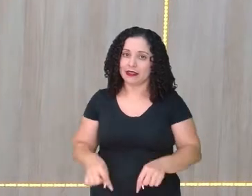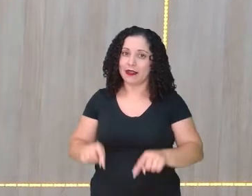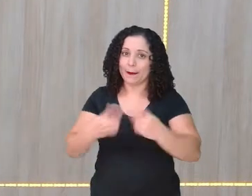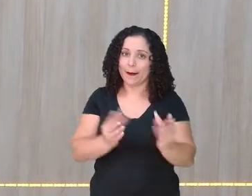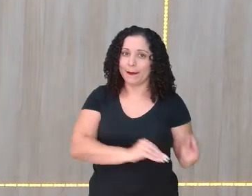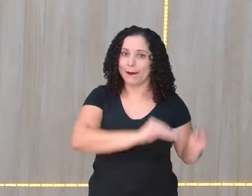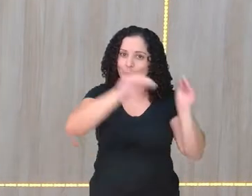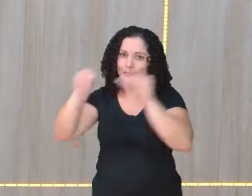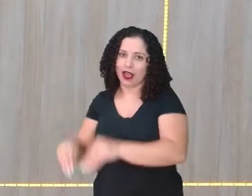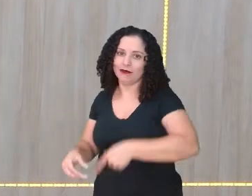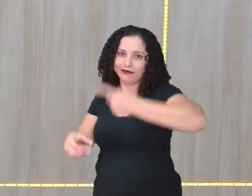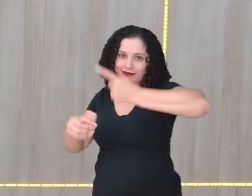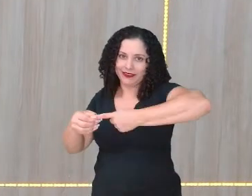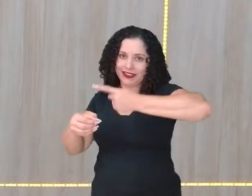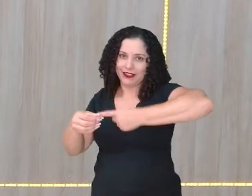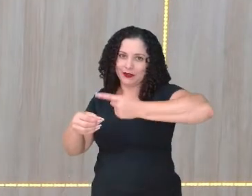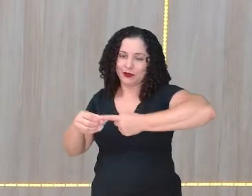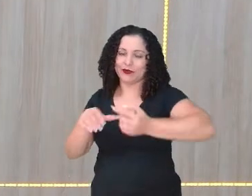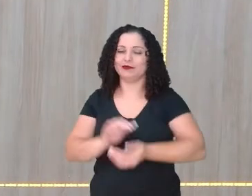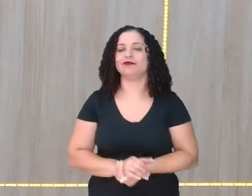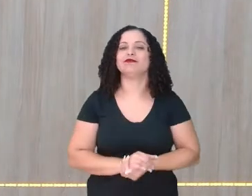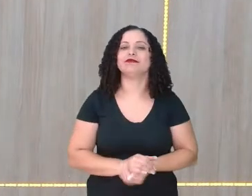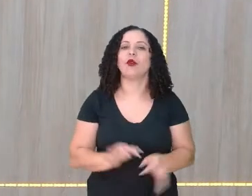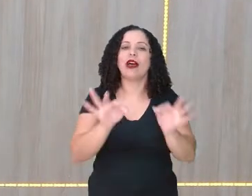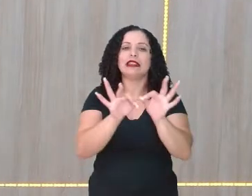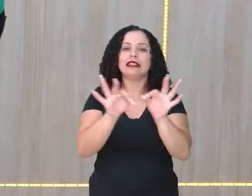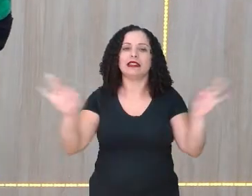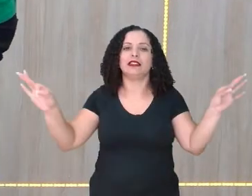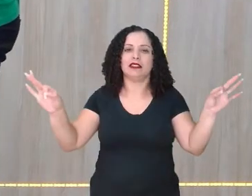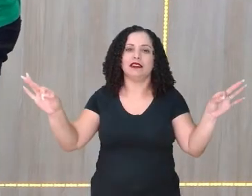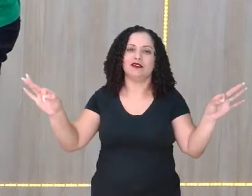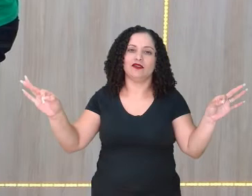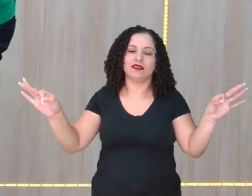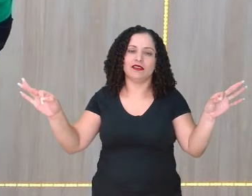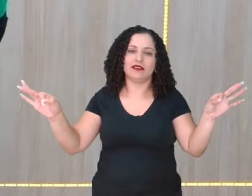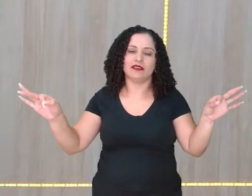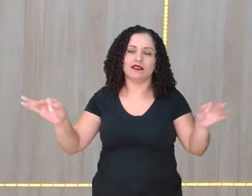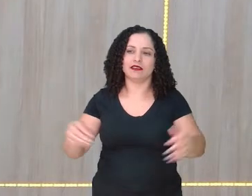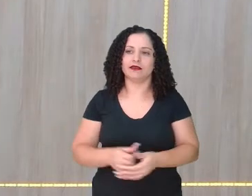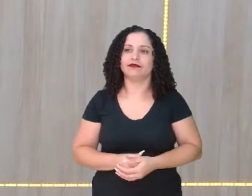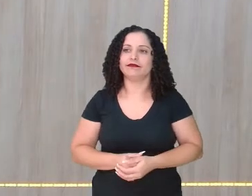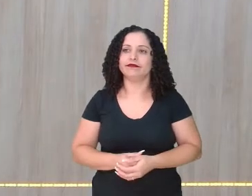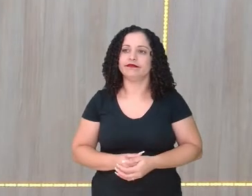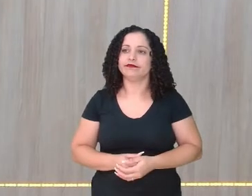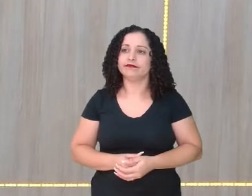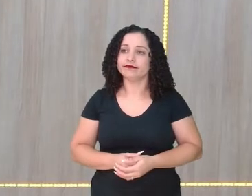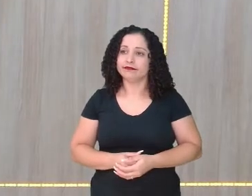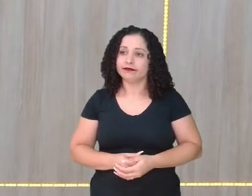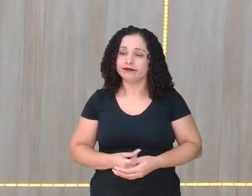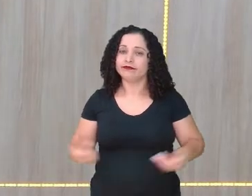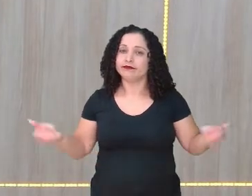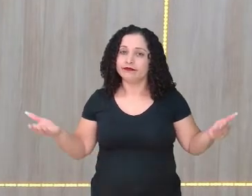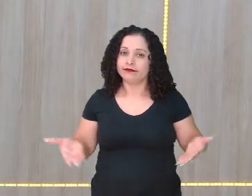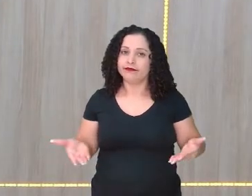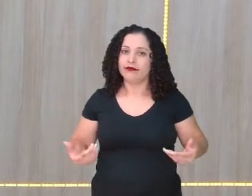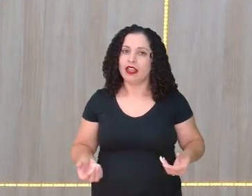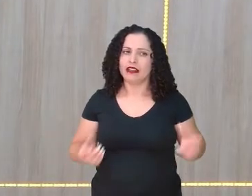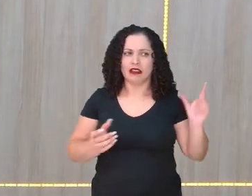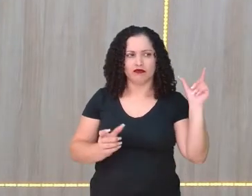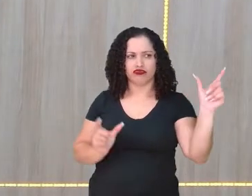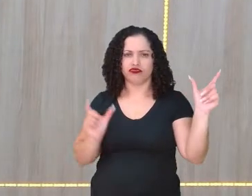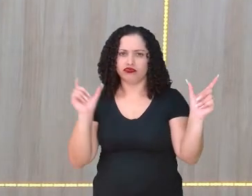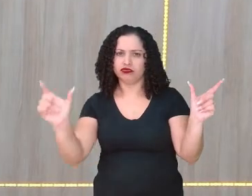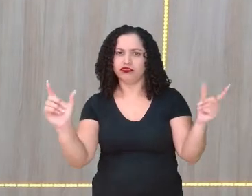Paudalho. Então, ó, distância. How far vai mostrar a distância. E aqui você pode fazer essa brincadeira entre os seus